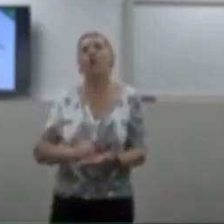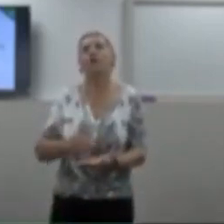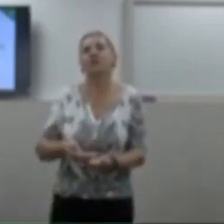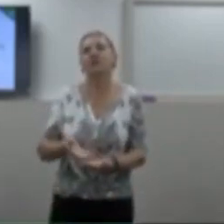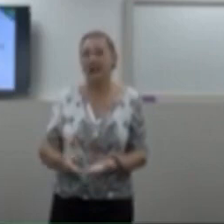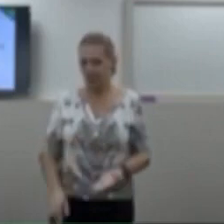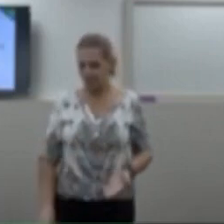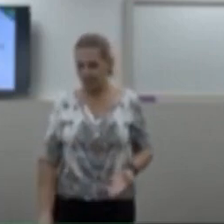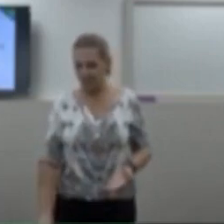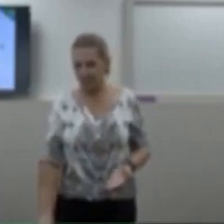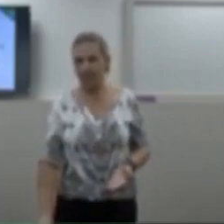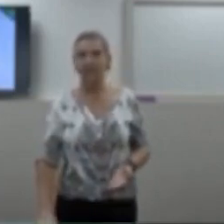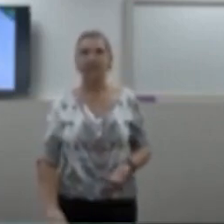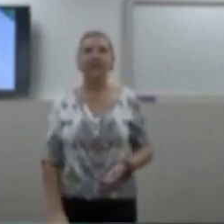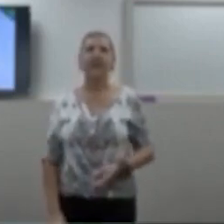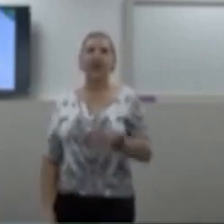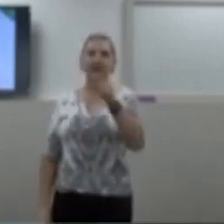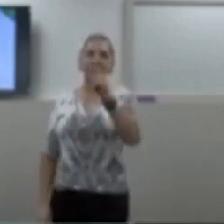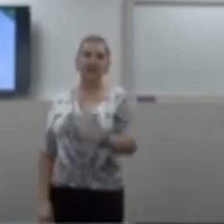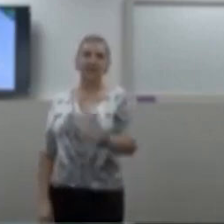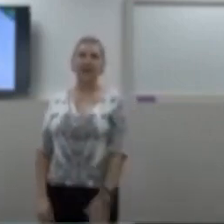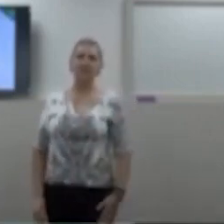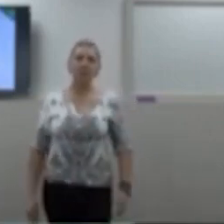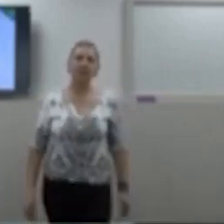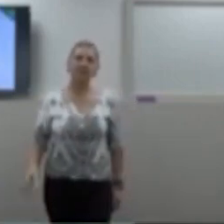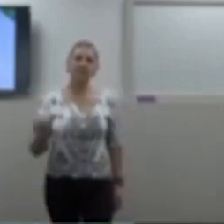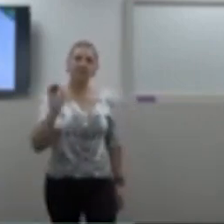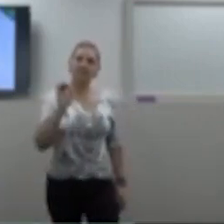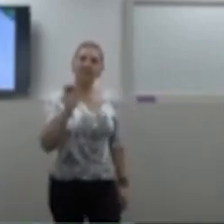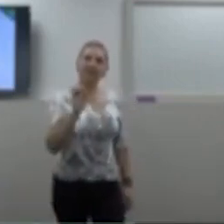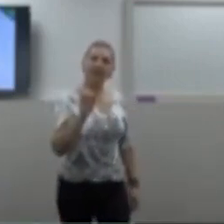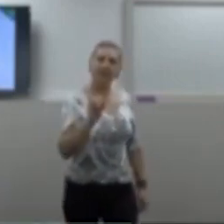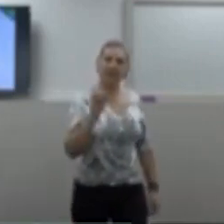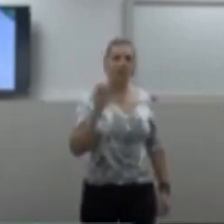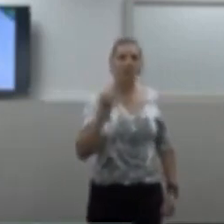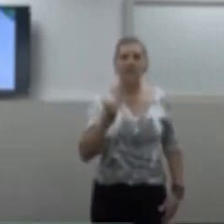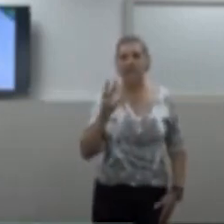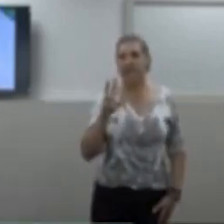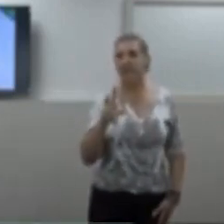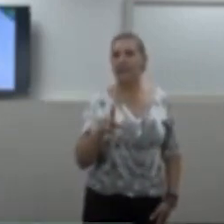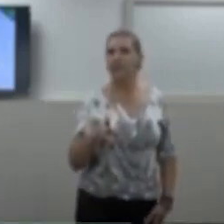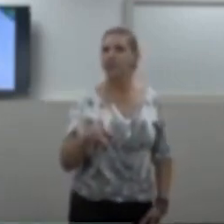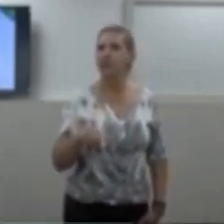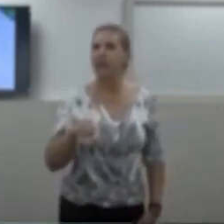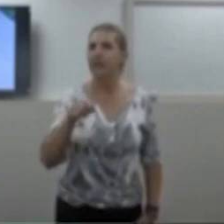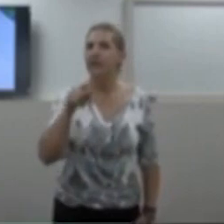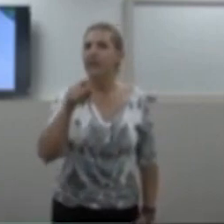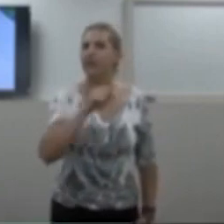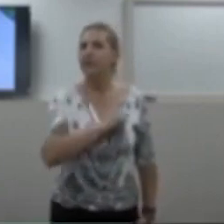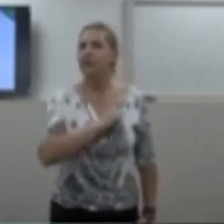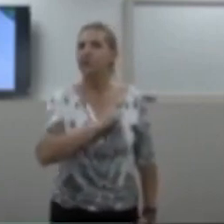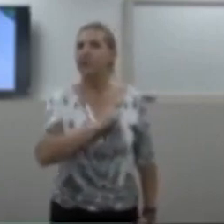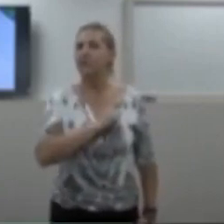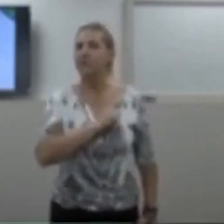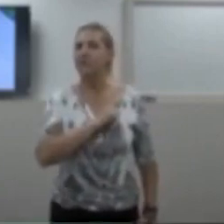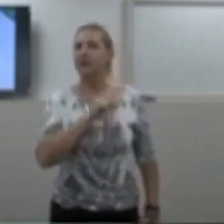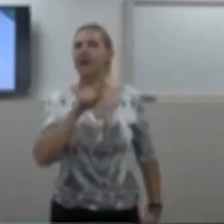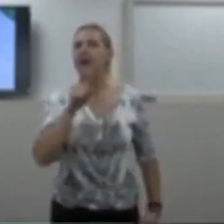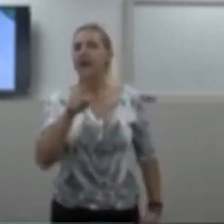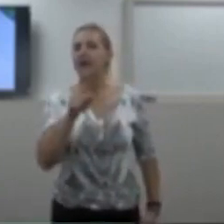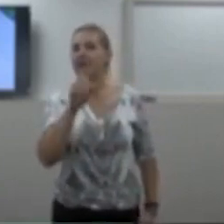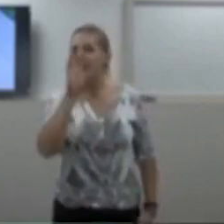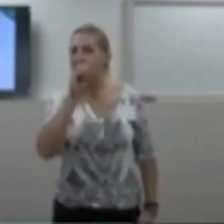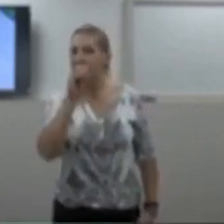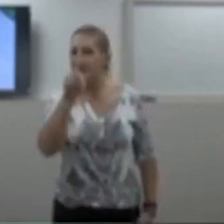é o numeral ordinal. Olha lá, mais um quiz para você, mais um quiz, mais uma perguntinha e eu deixo para